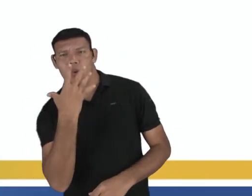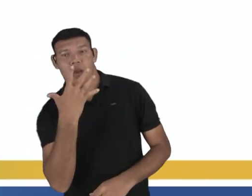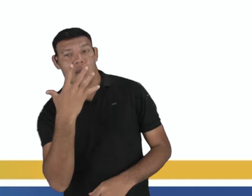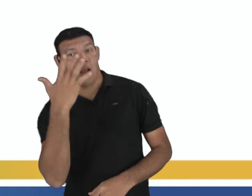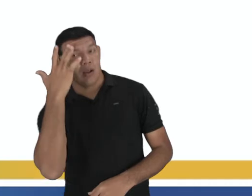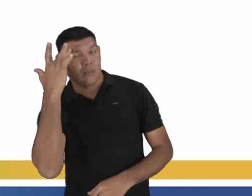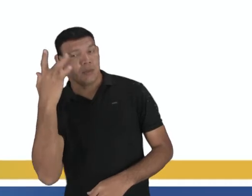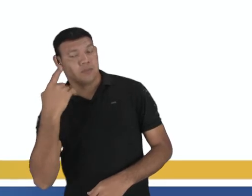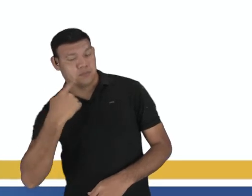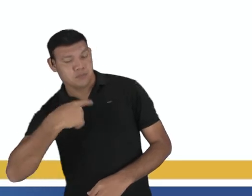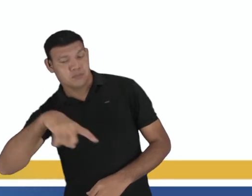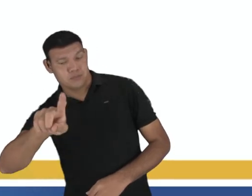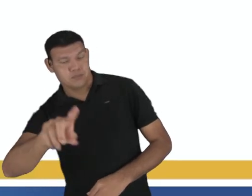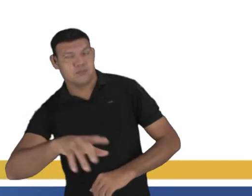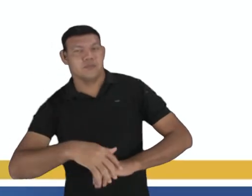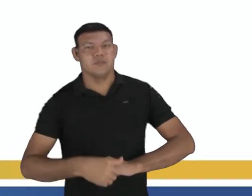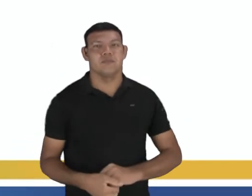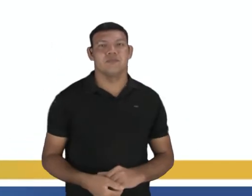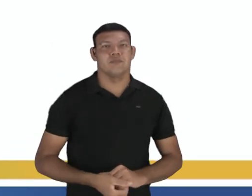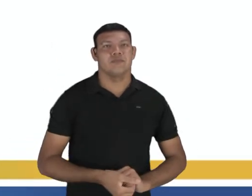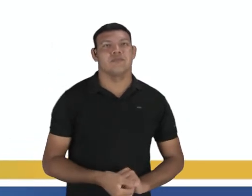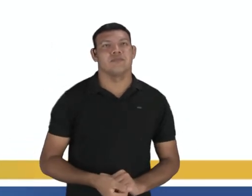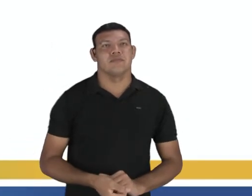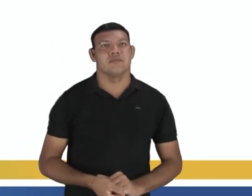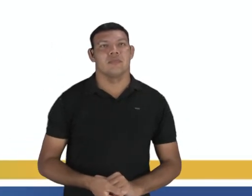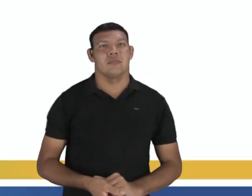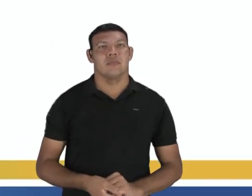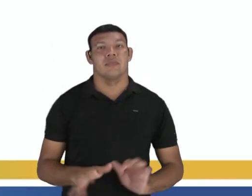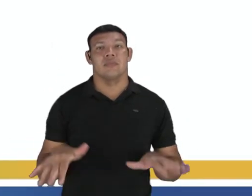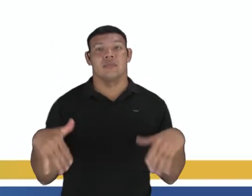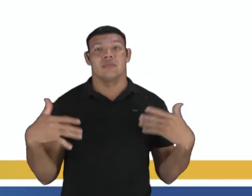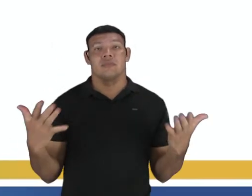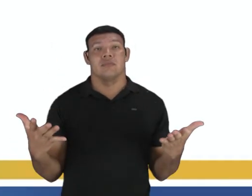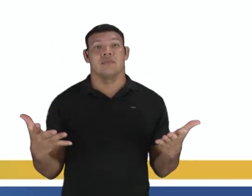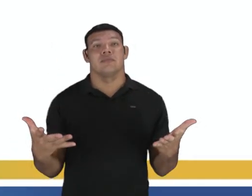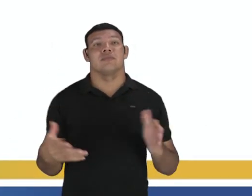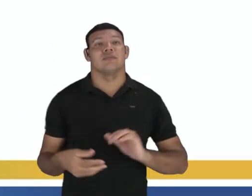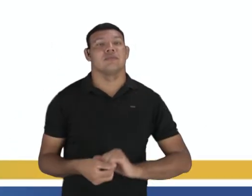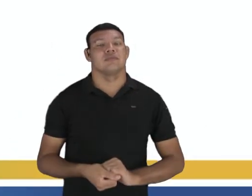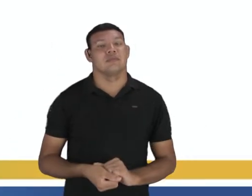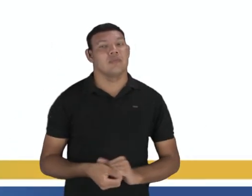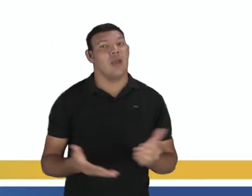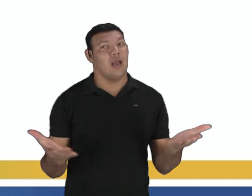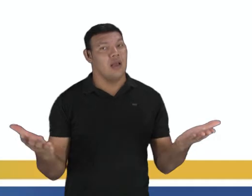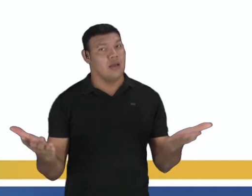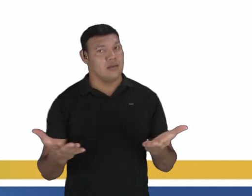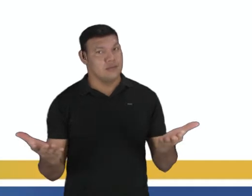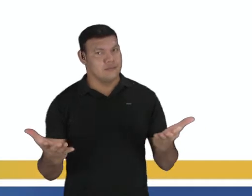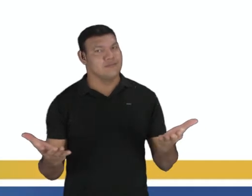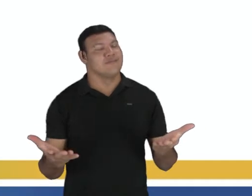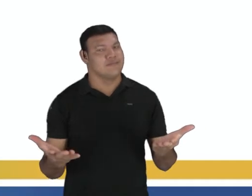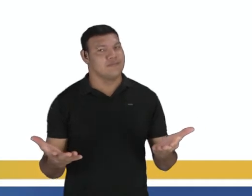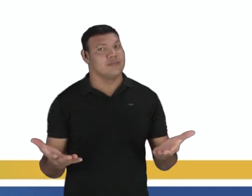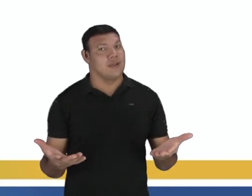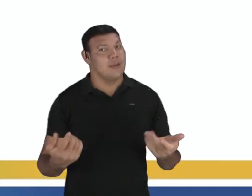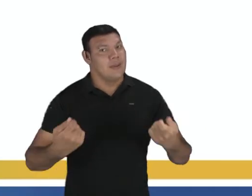vou. Ok? O que nós vamos fazer agora? Nesse ponto,